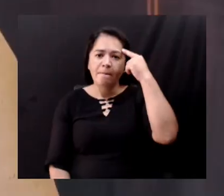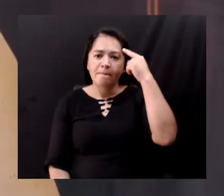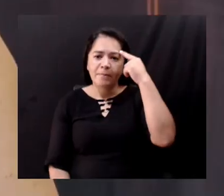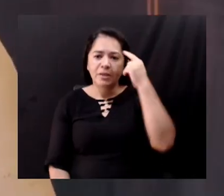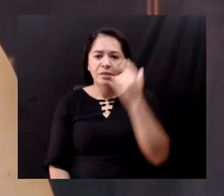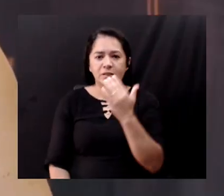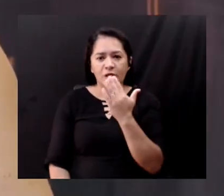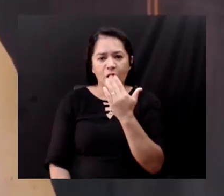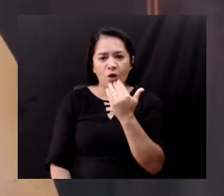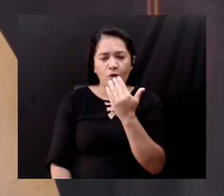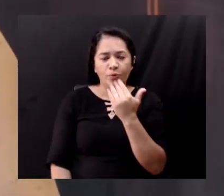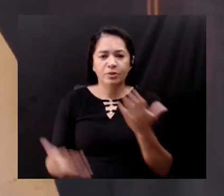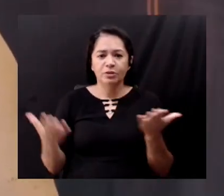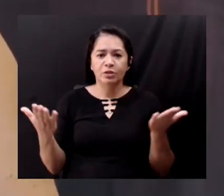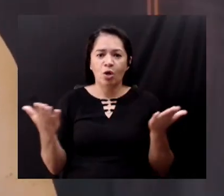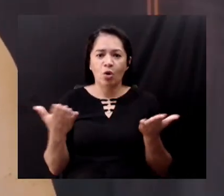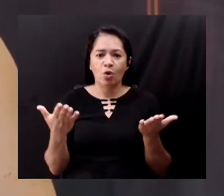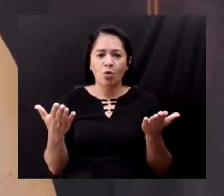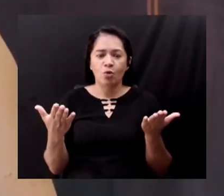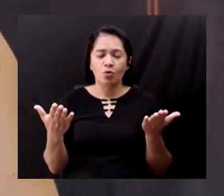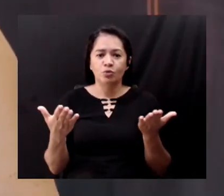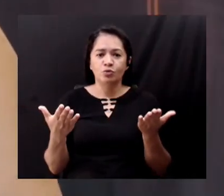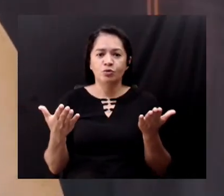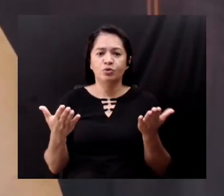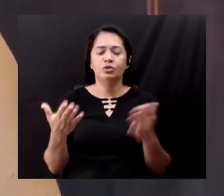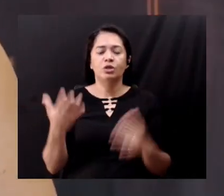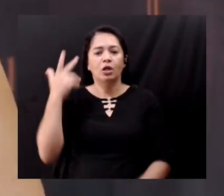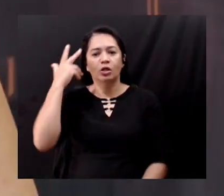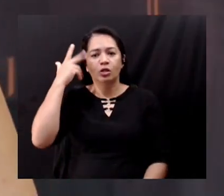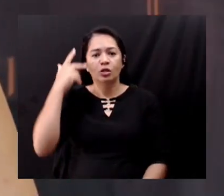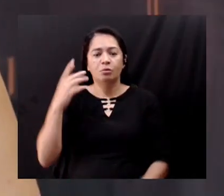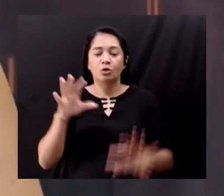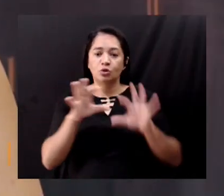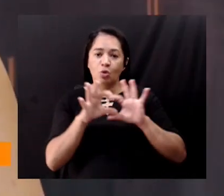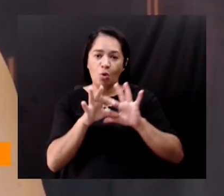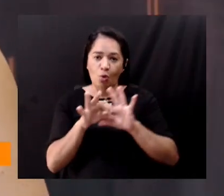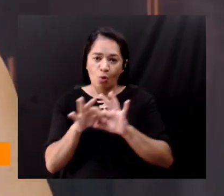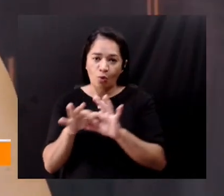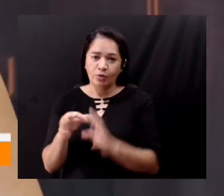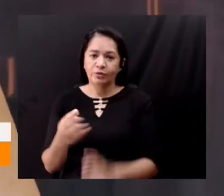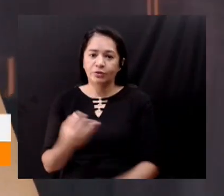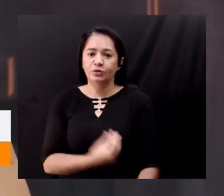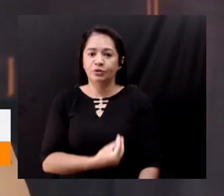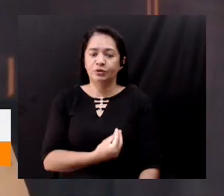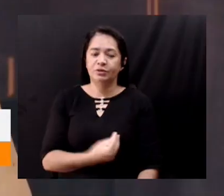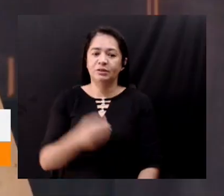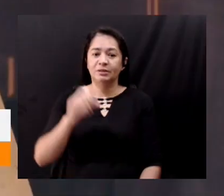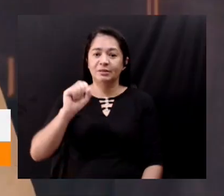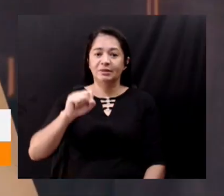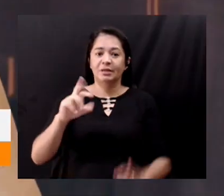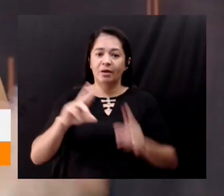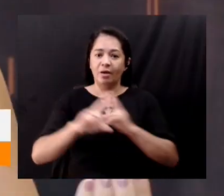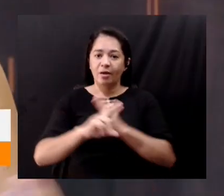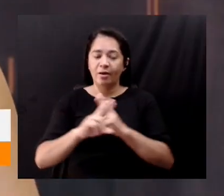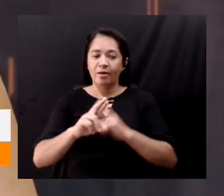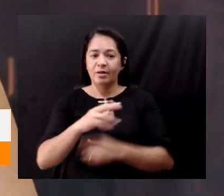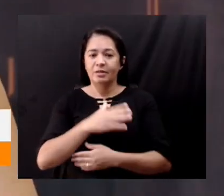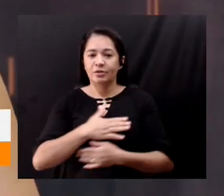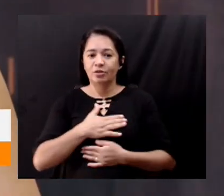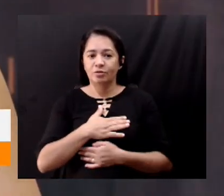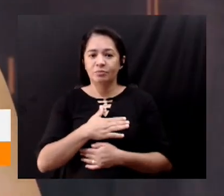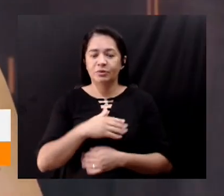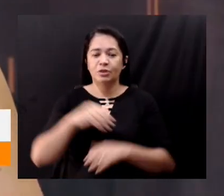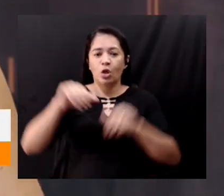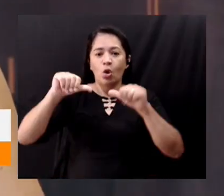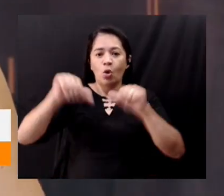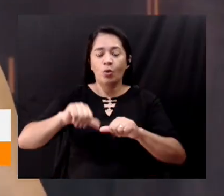do nosso contexto de vida. Então, ela tem sim relação com prazer, e isso nem sempre é ruim. Uhum. Porque se a gente